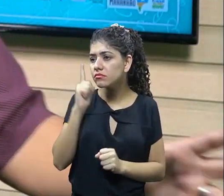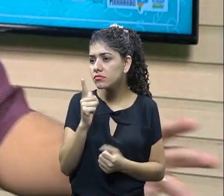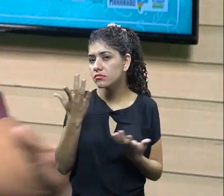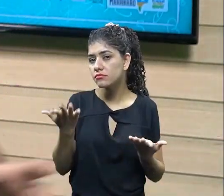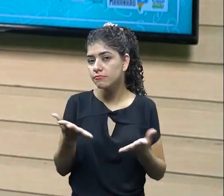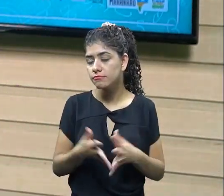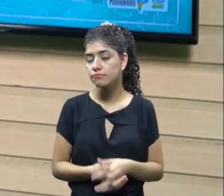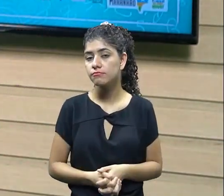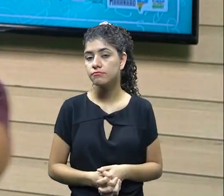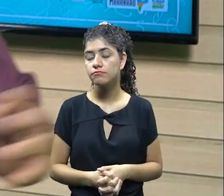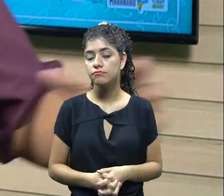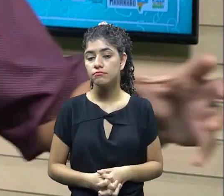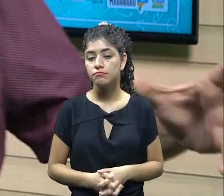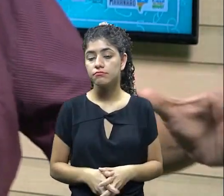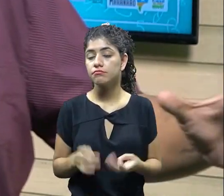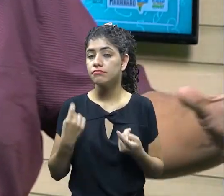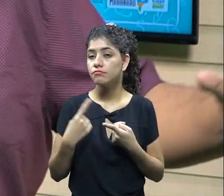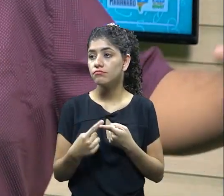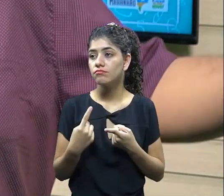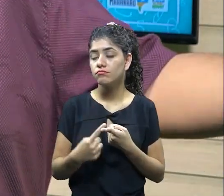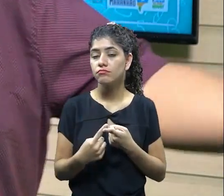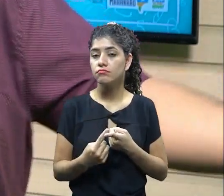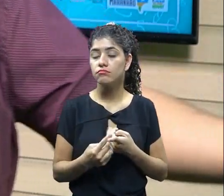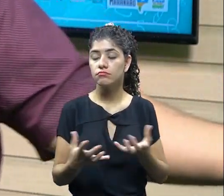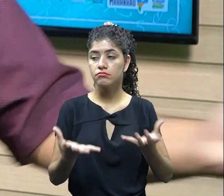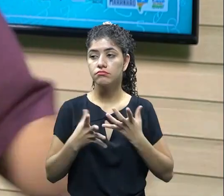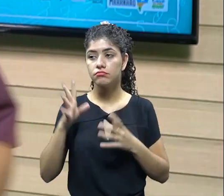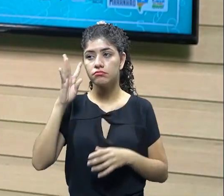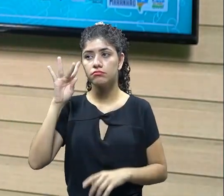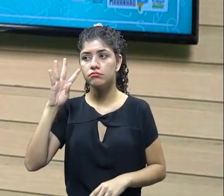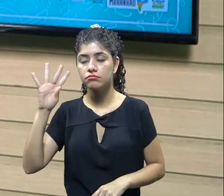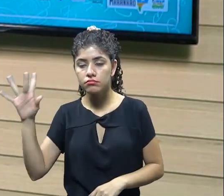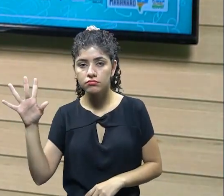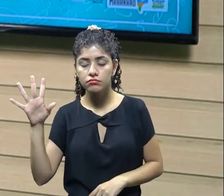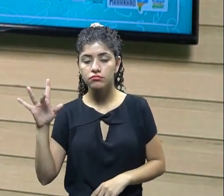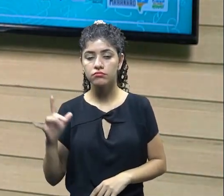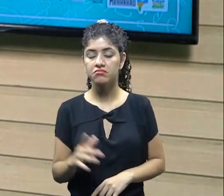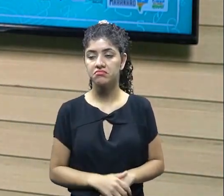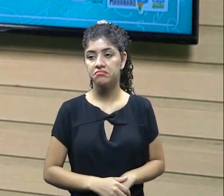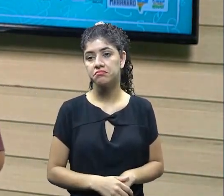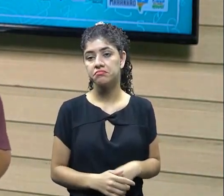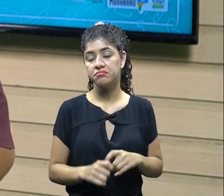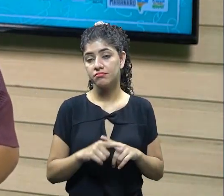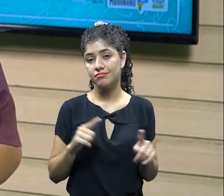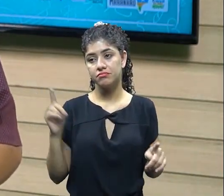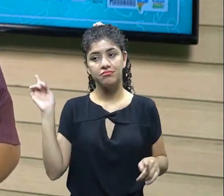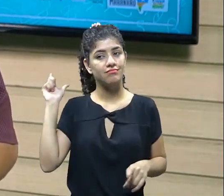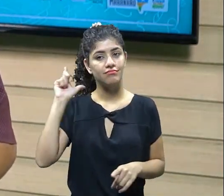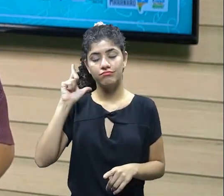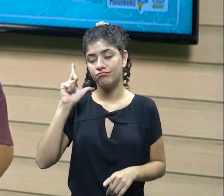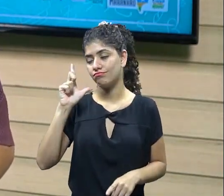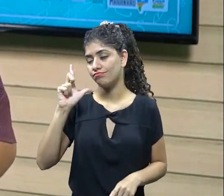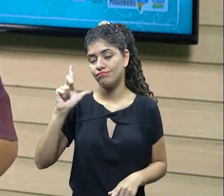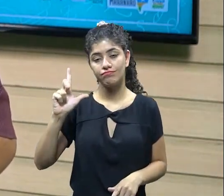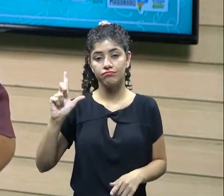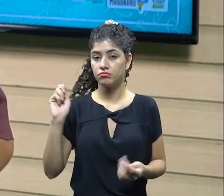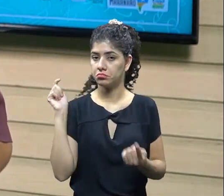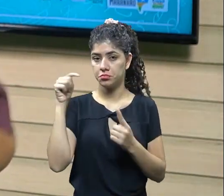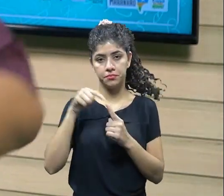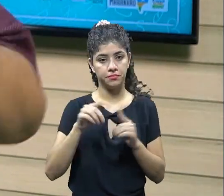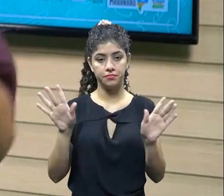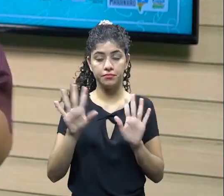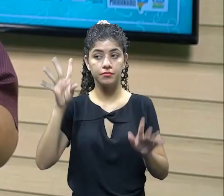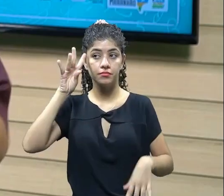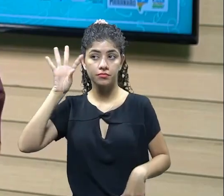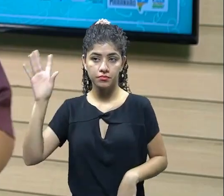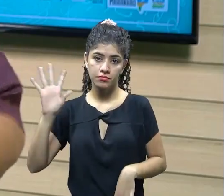a esse objetivo? Porque se eu não conseguir chegar ao objetivo, ele não é objetivo,